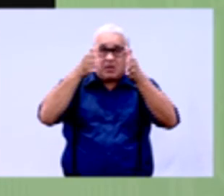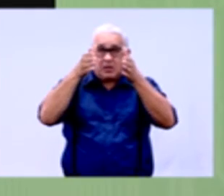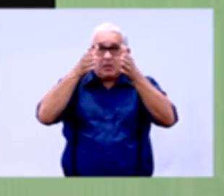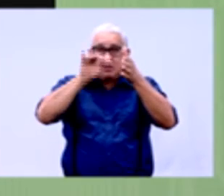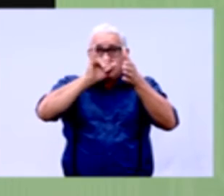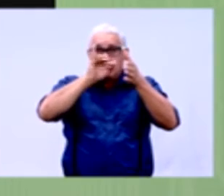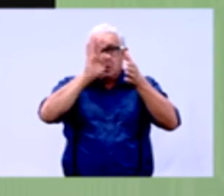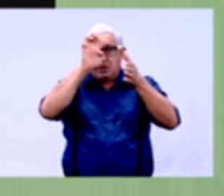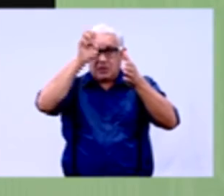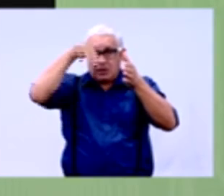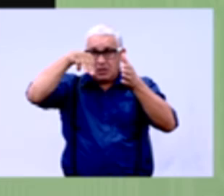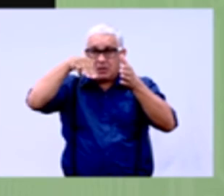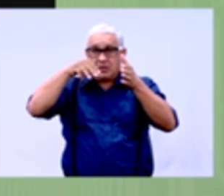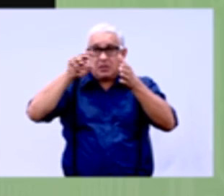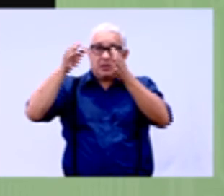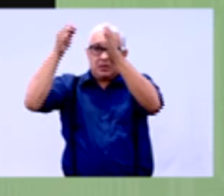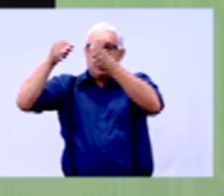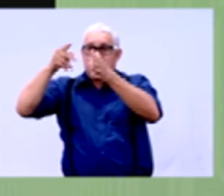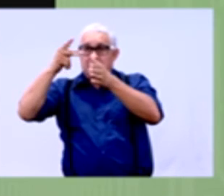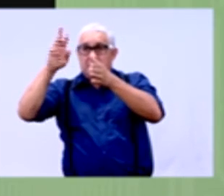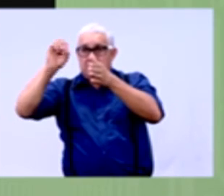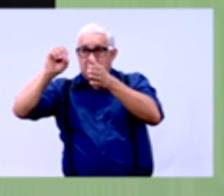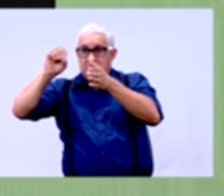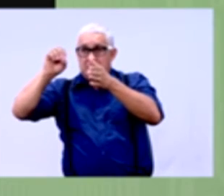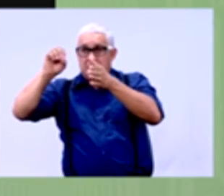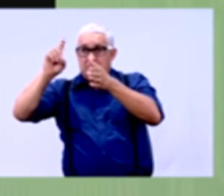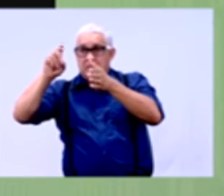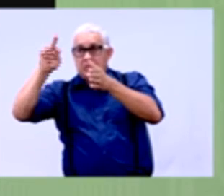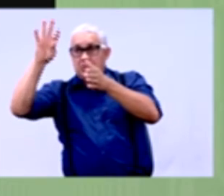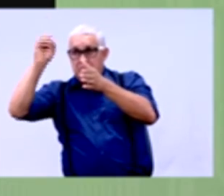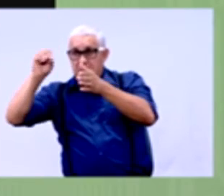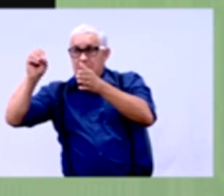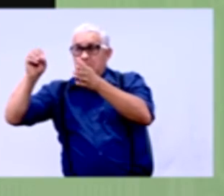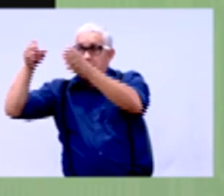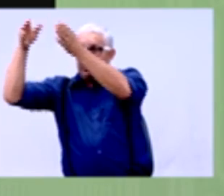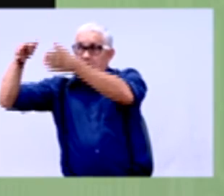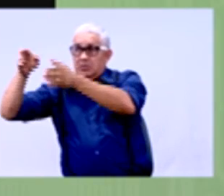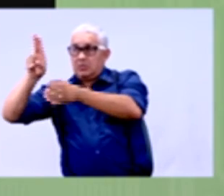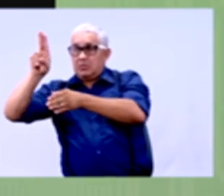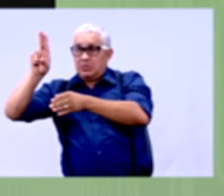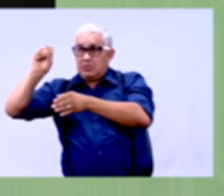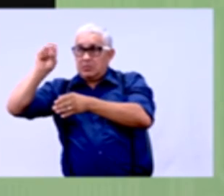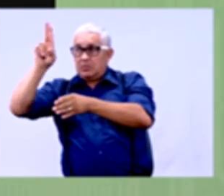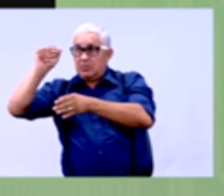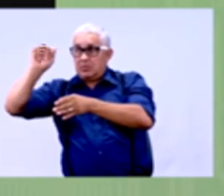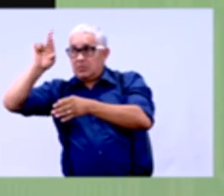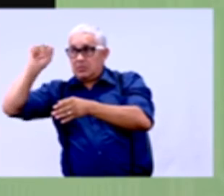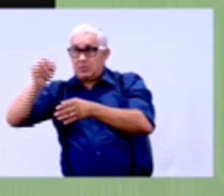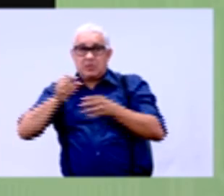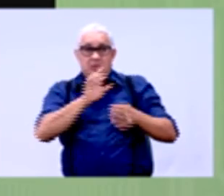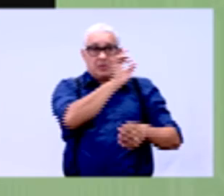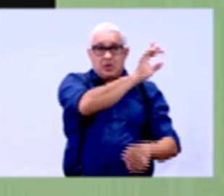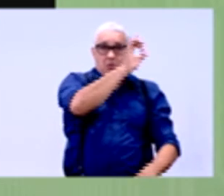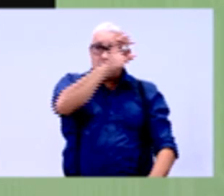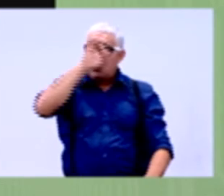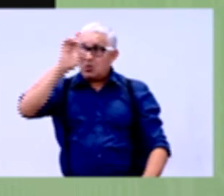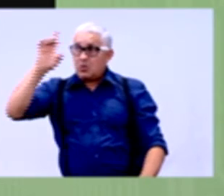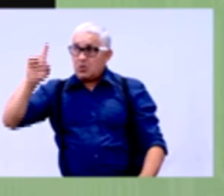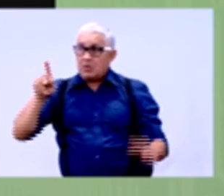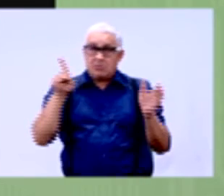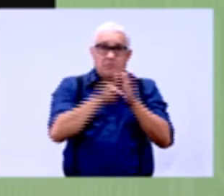o item, o produto, o usuário. Então, em cada uma dessas classes com a